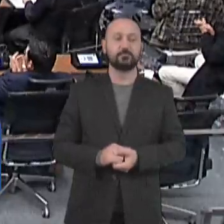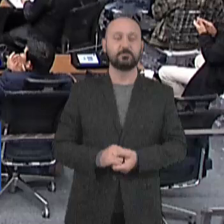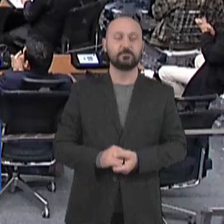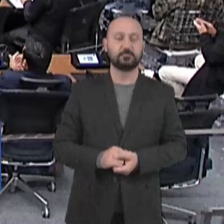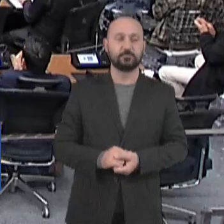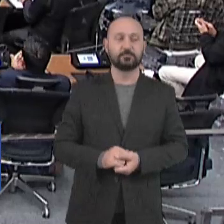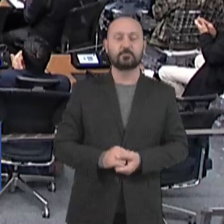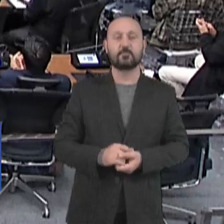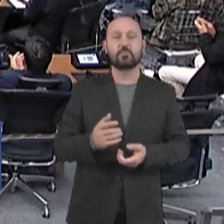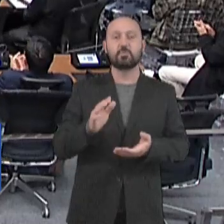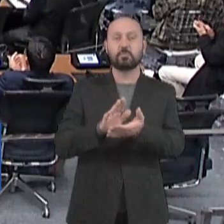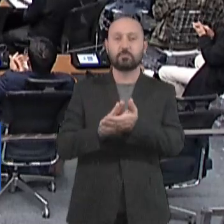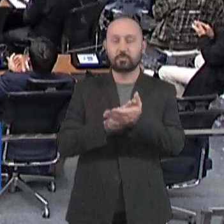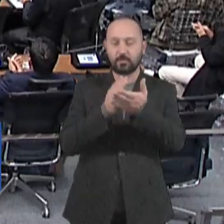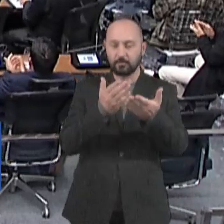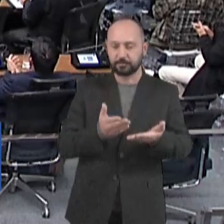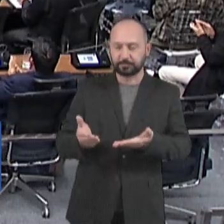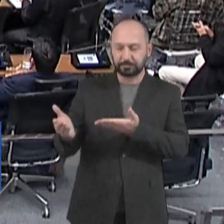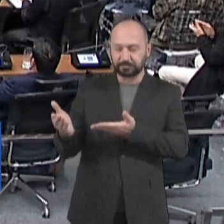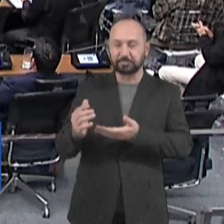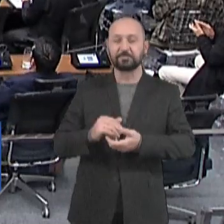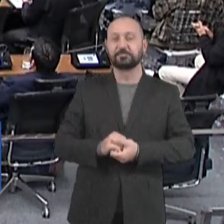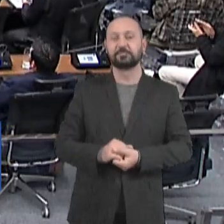Parabéns à senhora Marina.